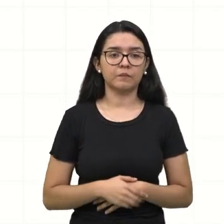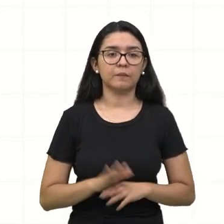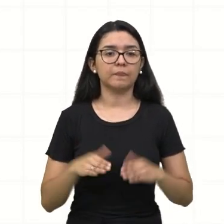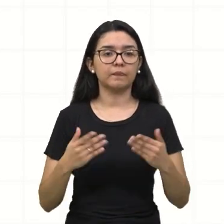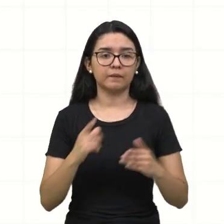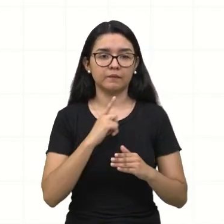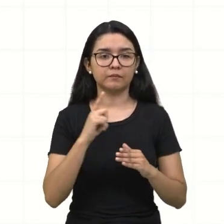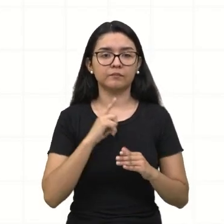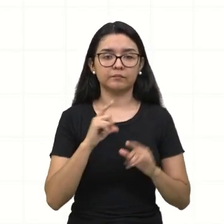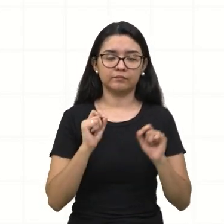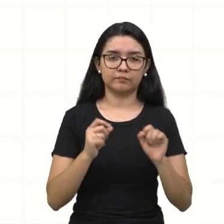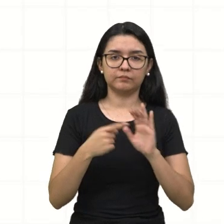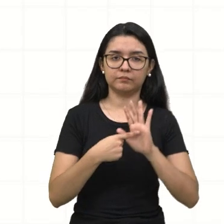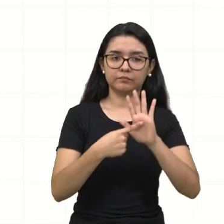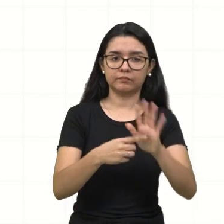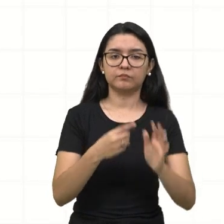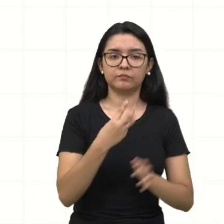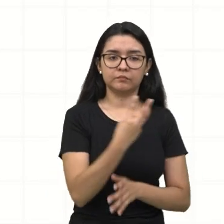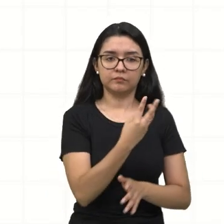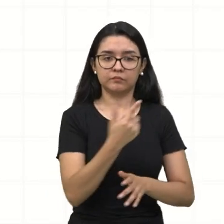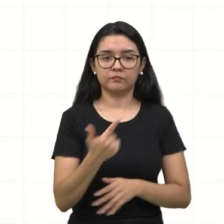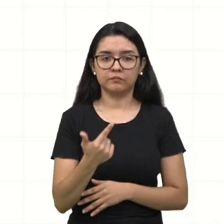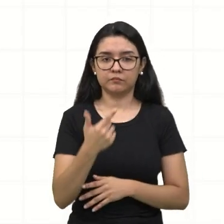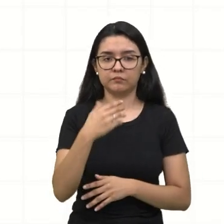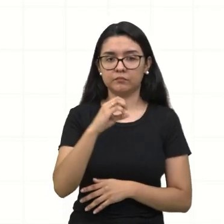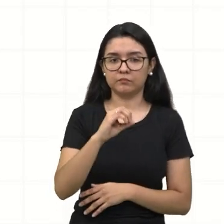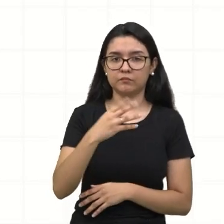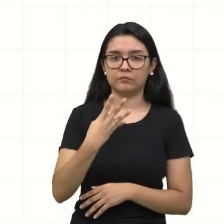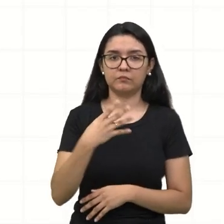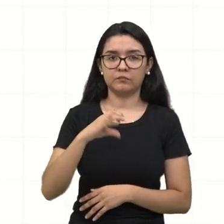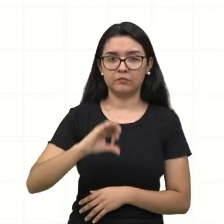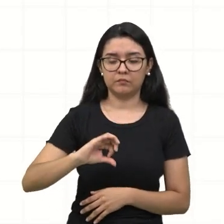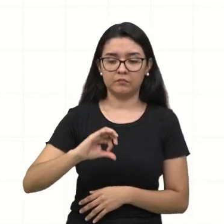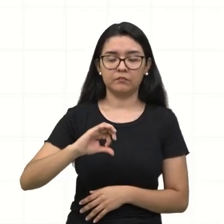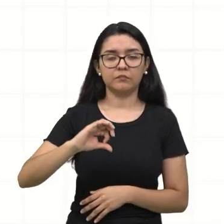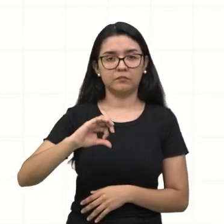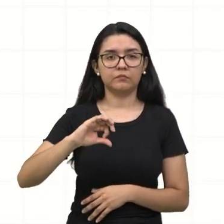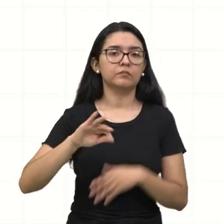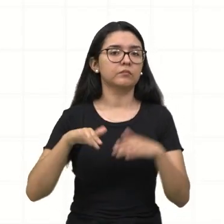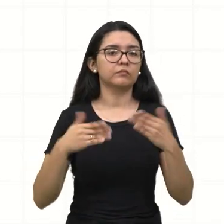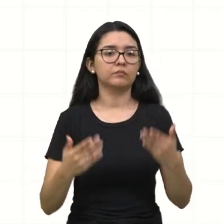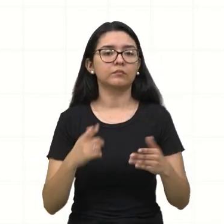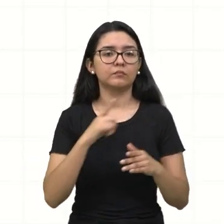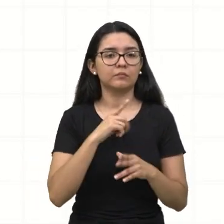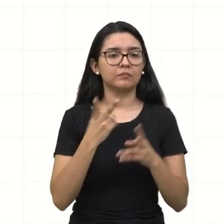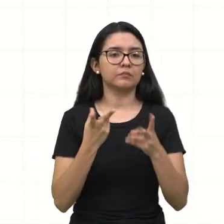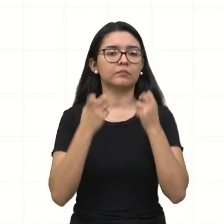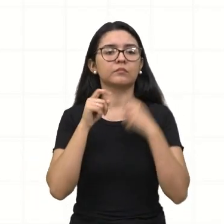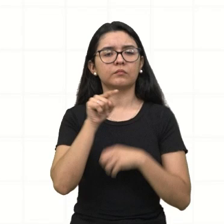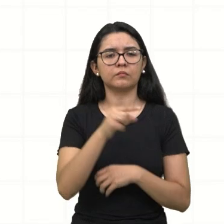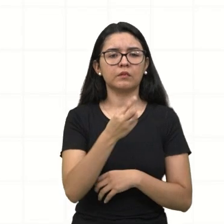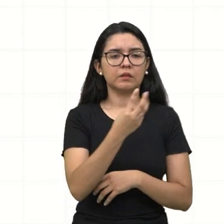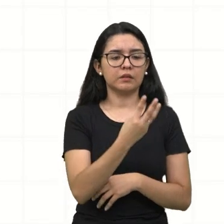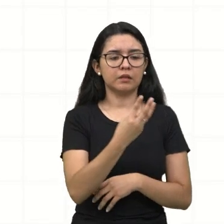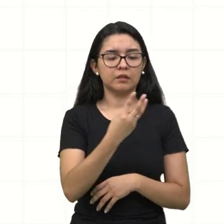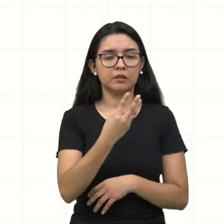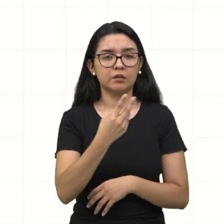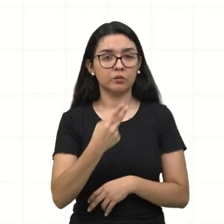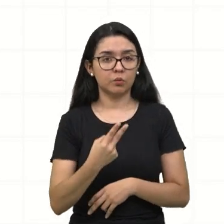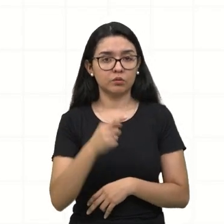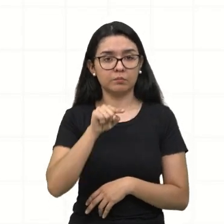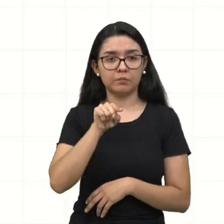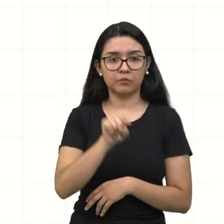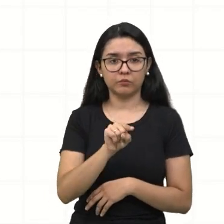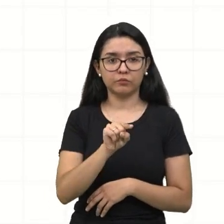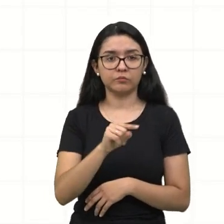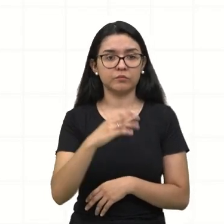dividimos aqui o número dado, que foi 32.049, né? Botamos o ponto aqui, né, para separar as ordens. Então,